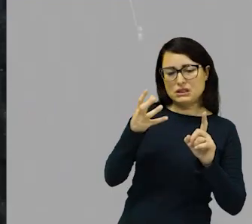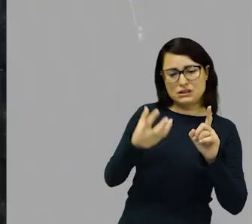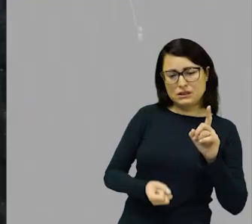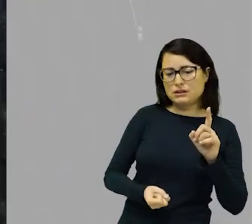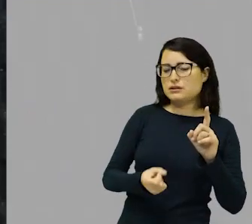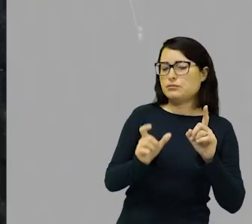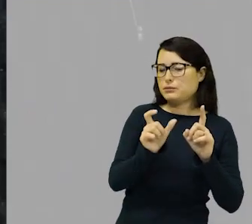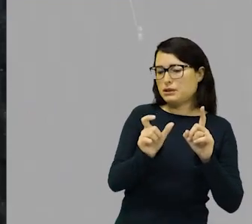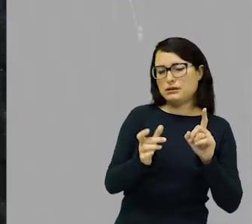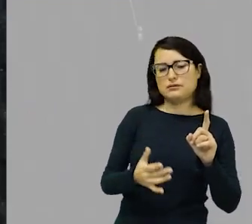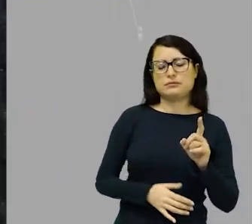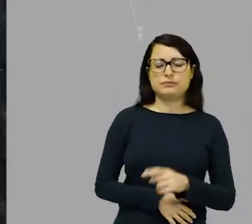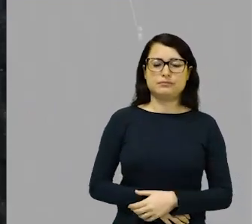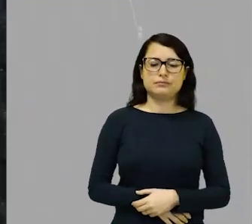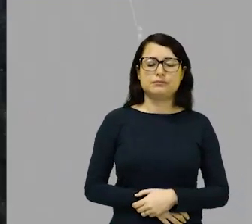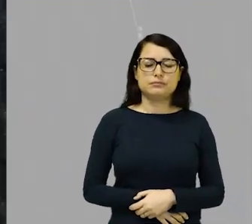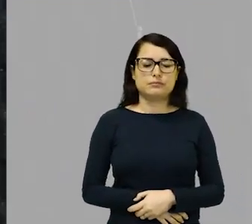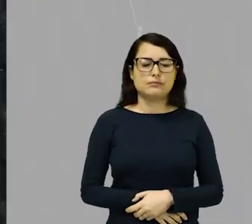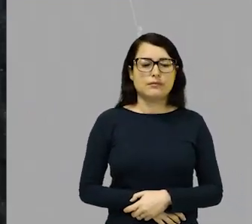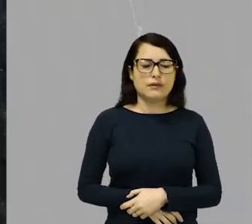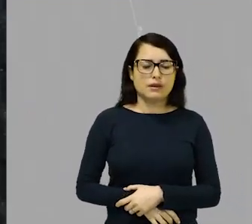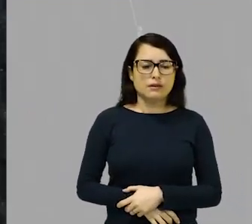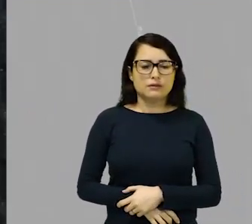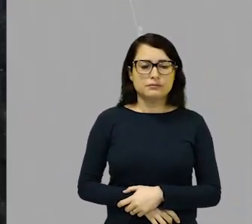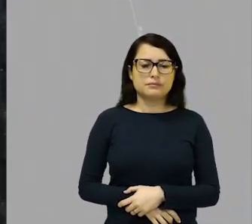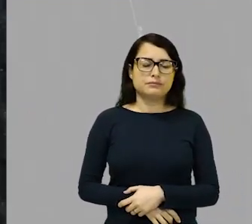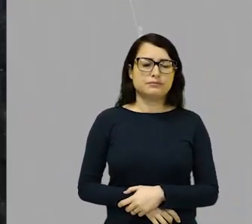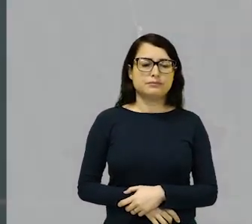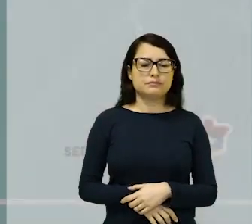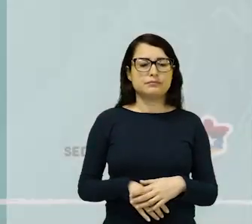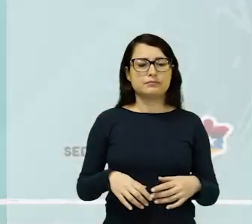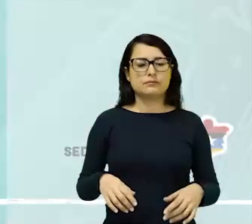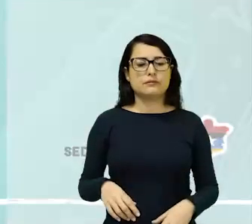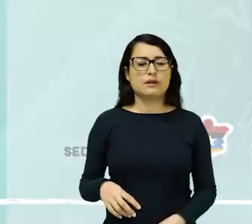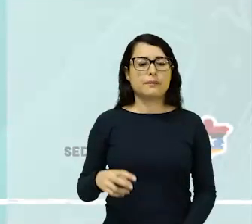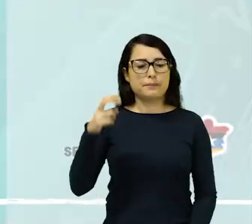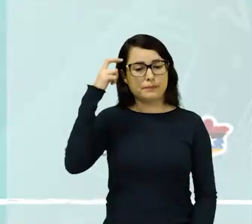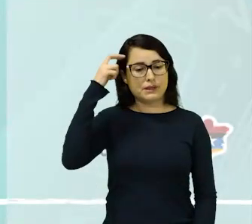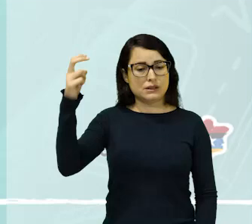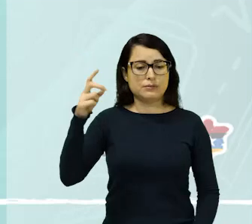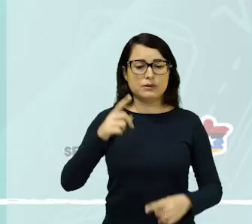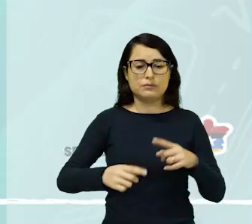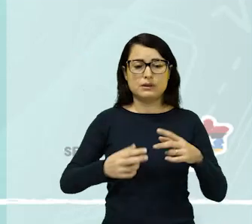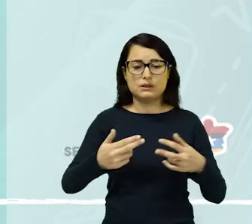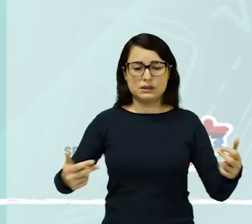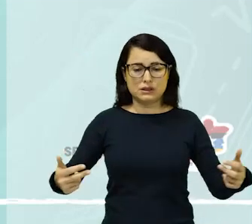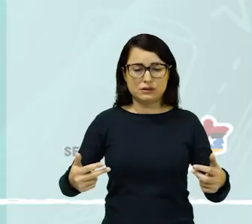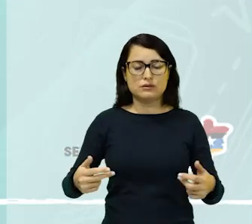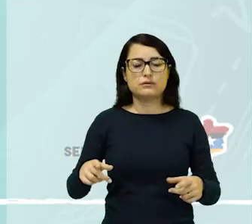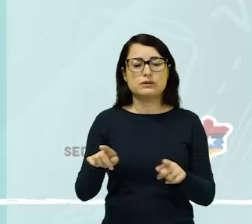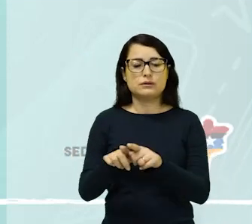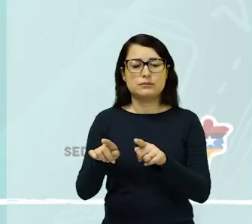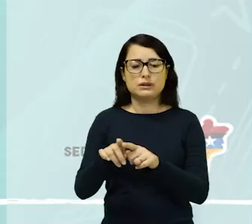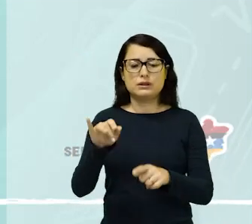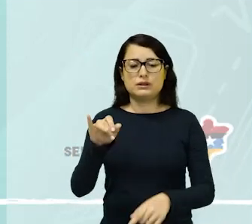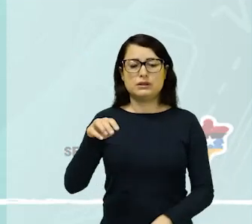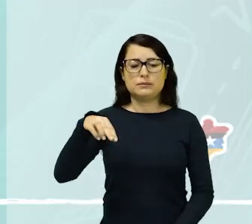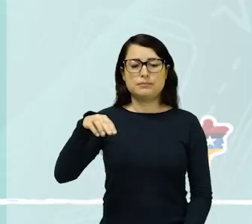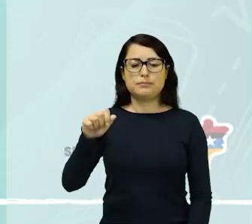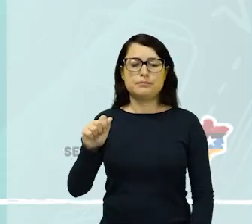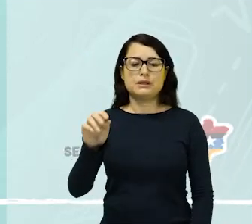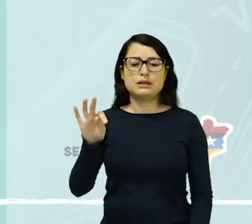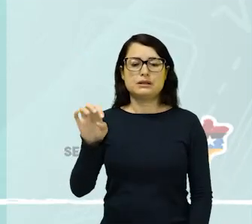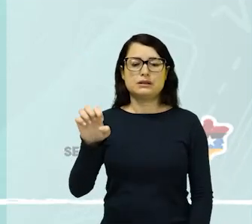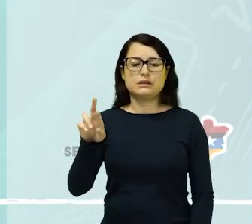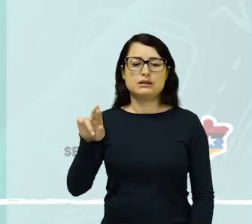nosso dia a dia, certo? Vamos lá então, para a gente poder fechar a aula. Patrimônio material e imaterial. Sempre que a gente fala de patrimônio, a